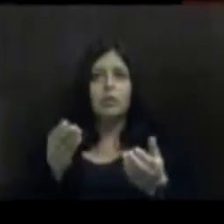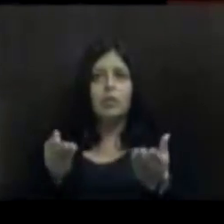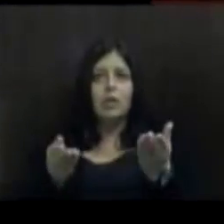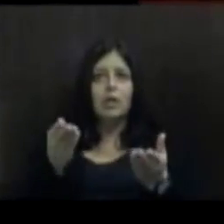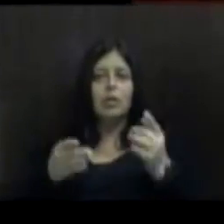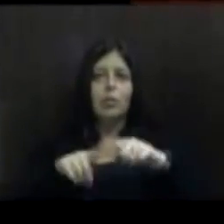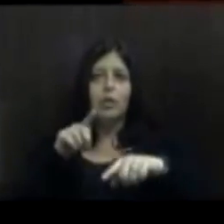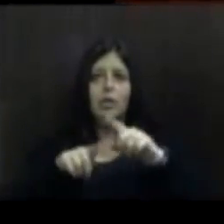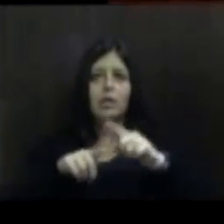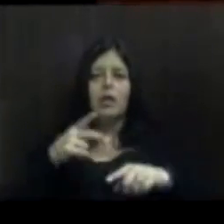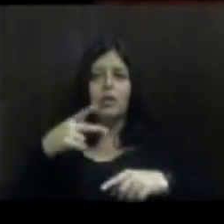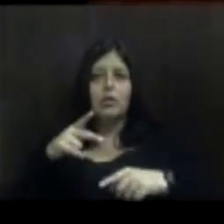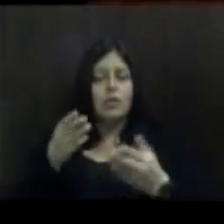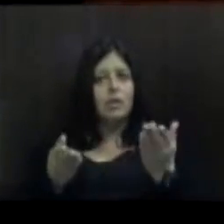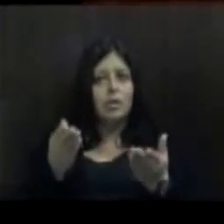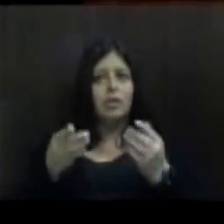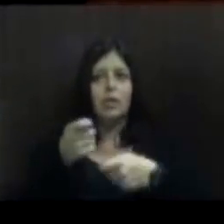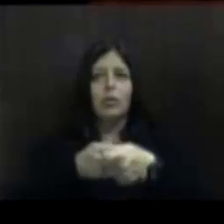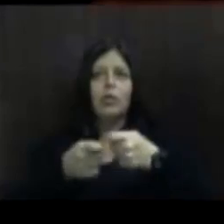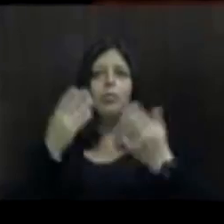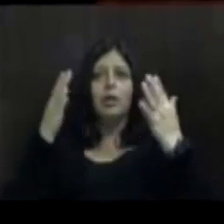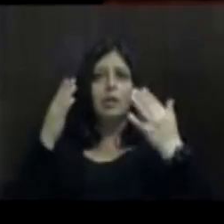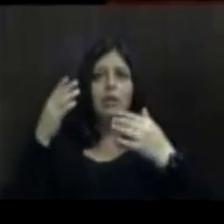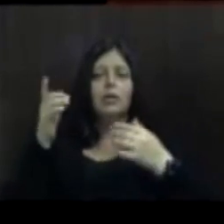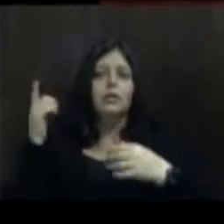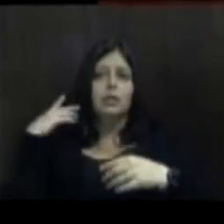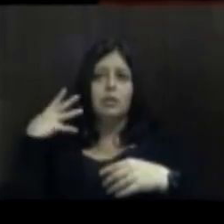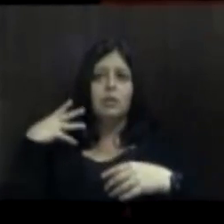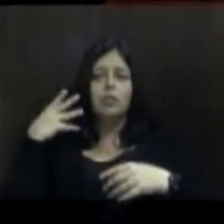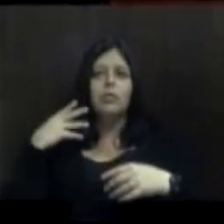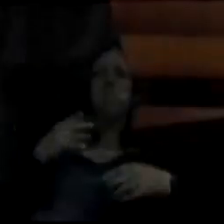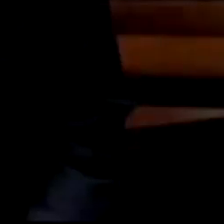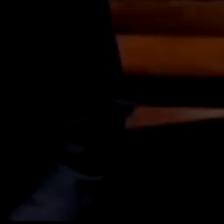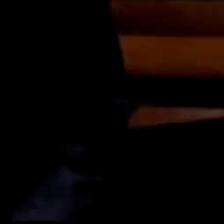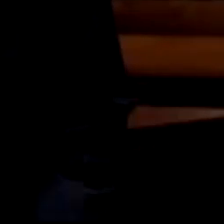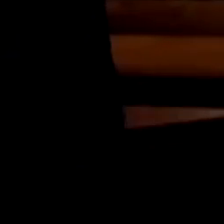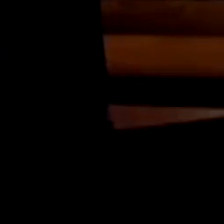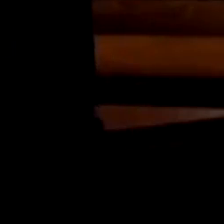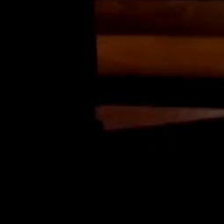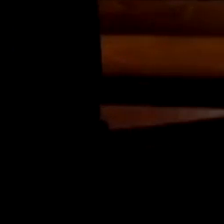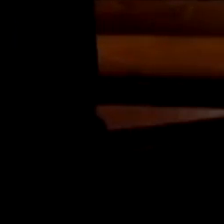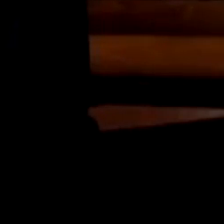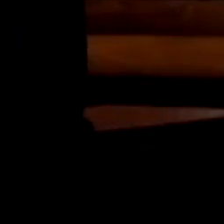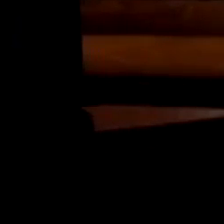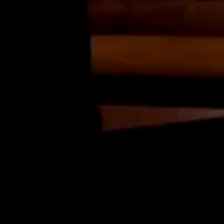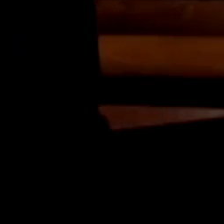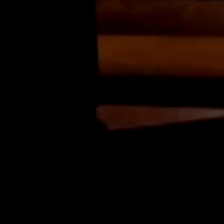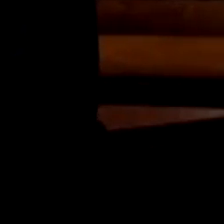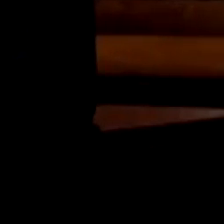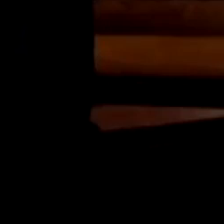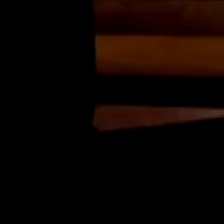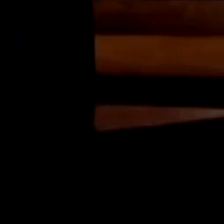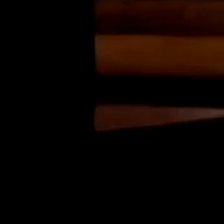mercado equilibrar a sua economia por isso Parabéns pelo debate e é importante que a gente democraticamente possa aqui trazer essas opiniões ressalvando